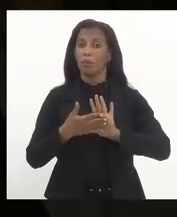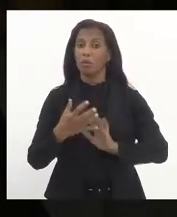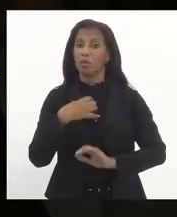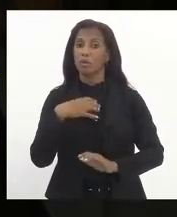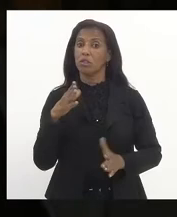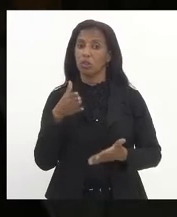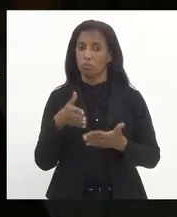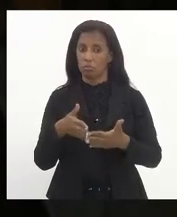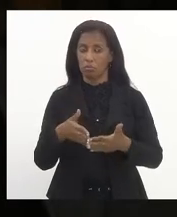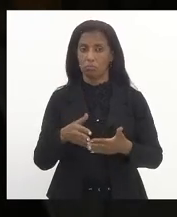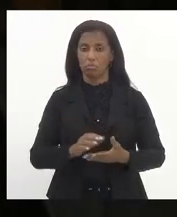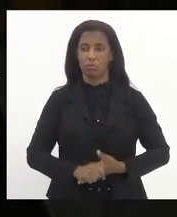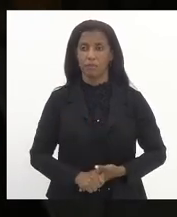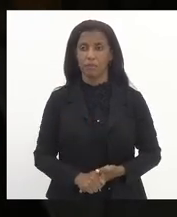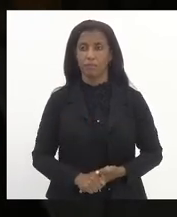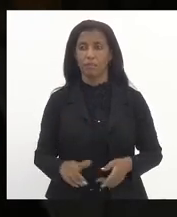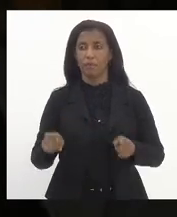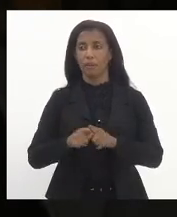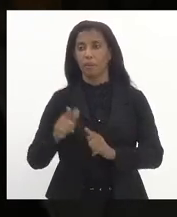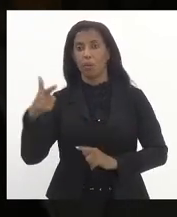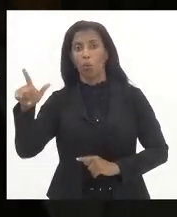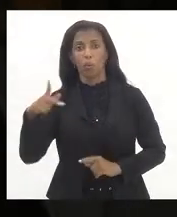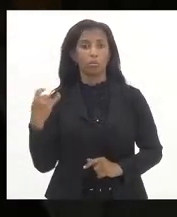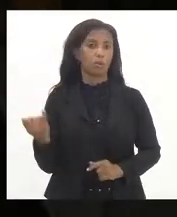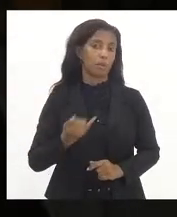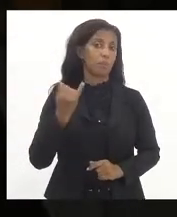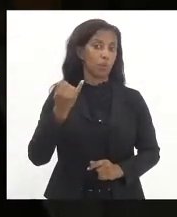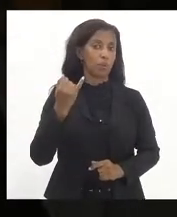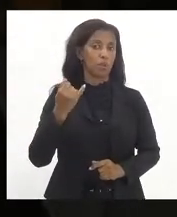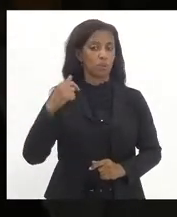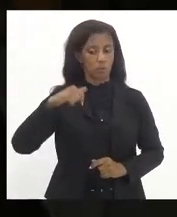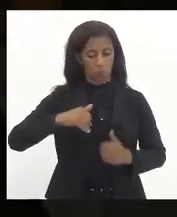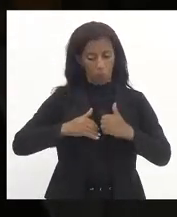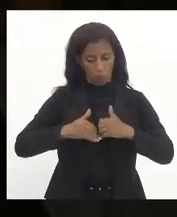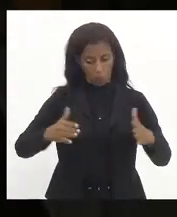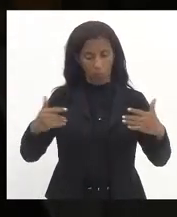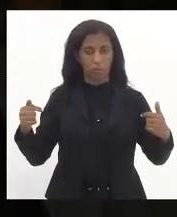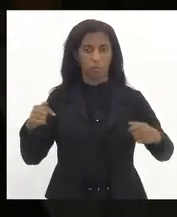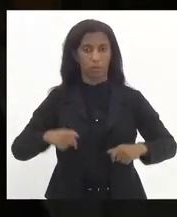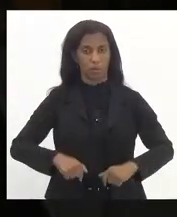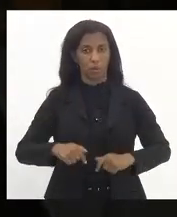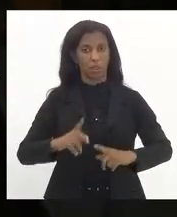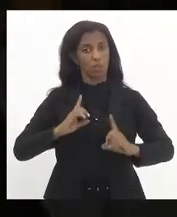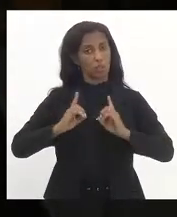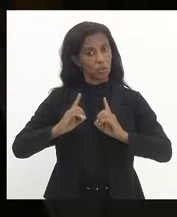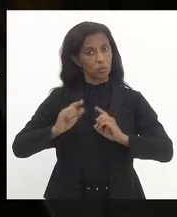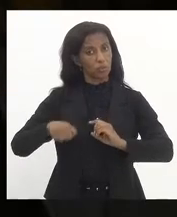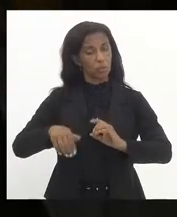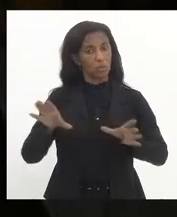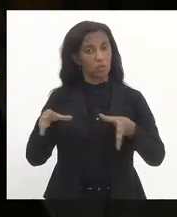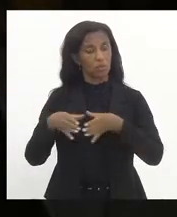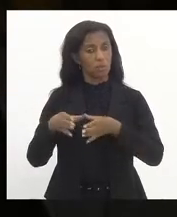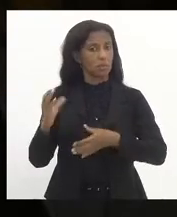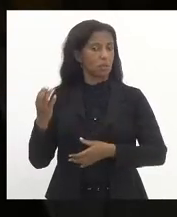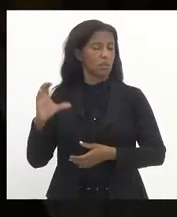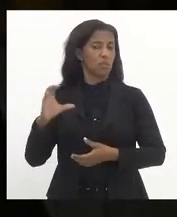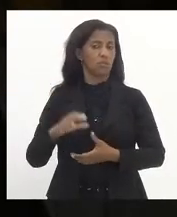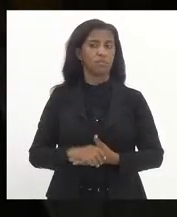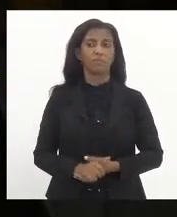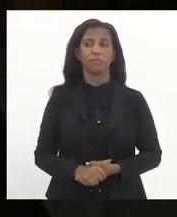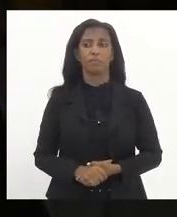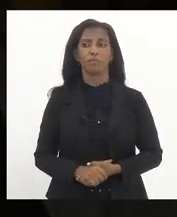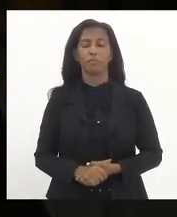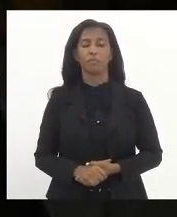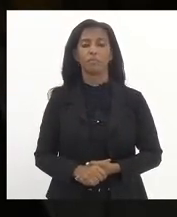sentido. Outra iniciativa importante que partiu daqui e discutida com a comunidade científica, inclusive,